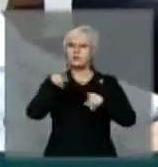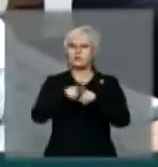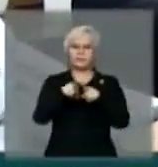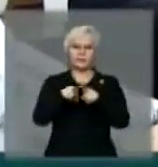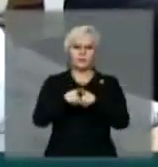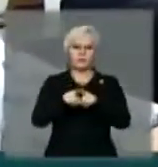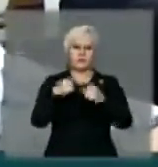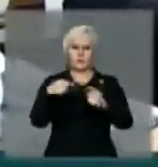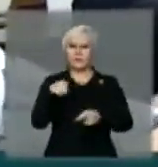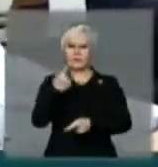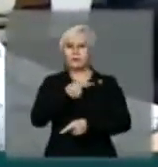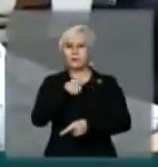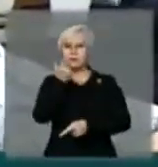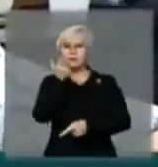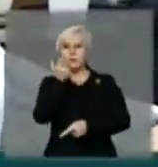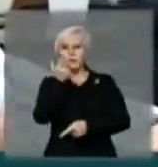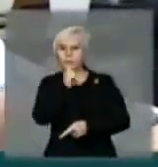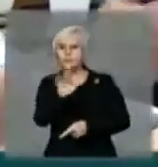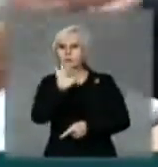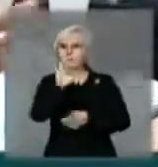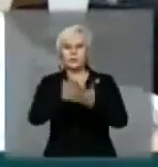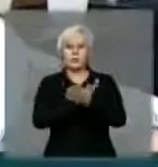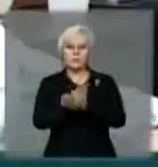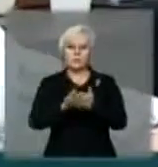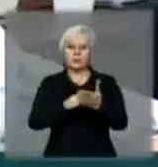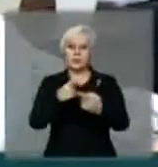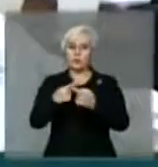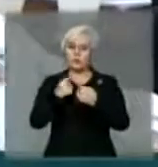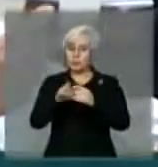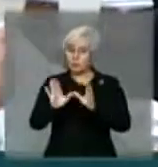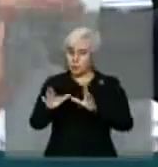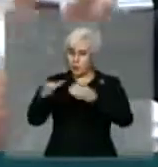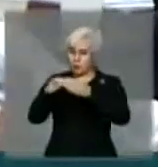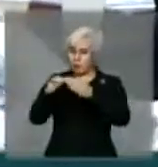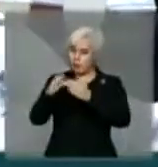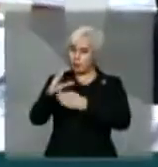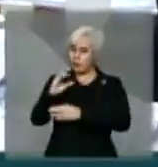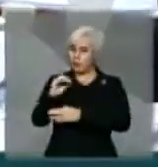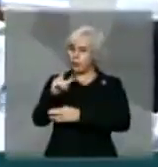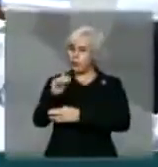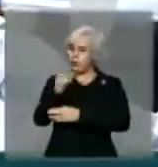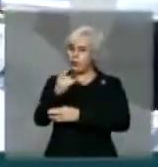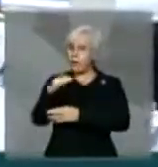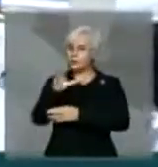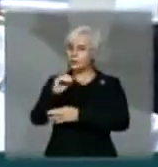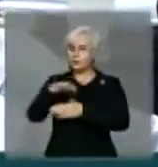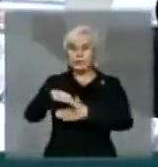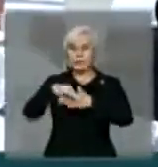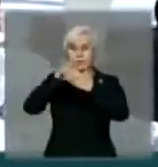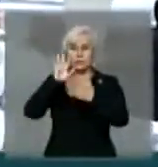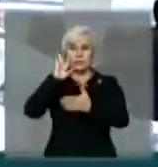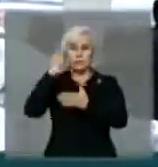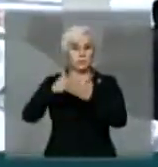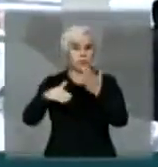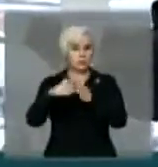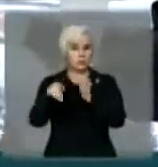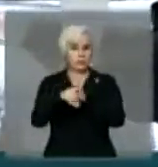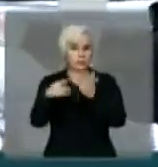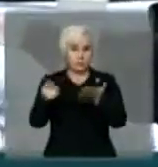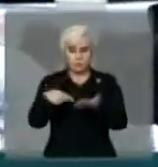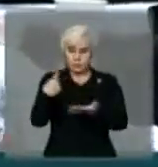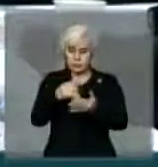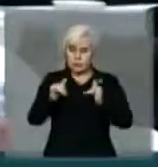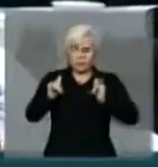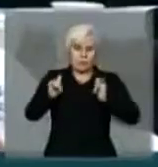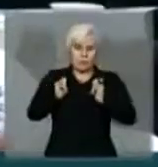líderes, nós não temos voz. Nem mesmo nas nossas bancadas, pelo menos a minha experiência, é muito escassa a possibilidade que a